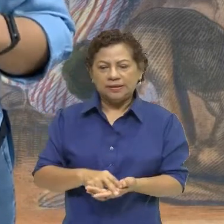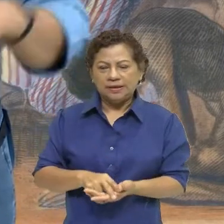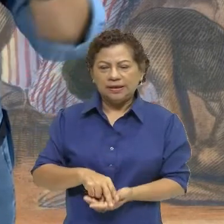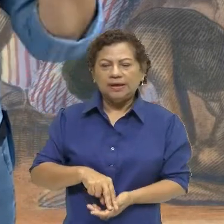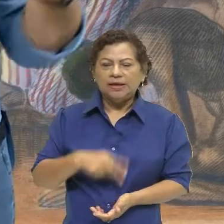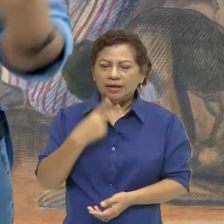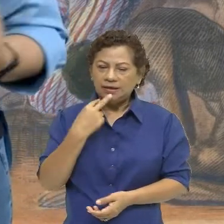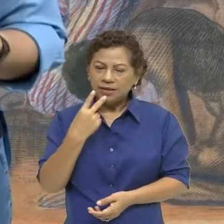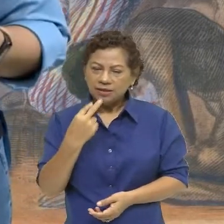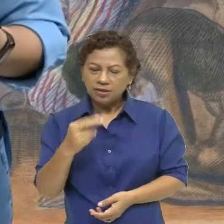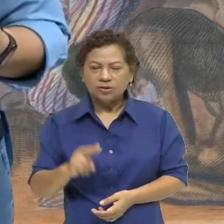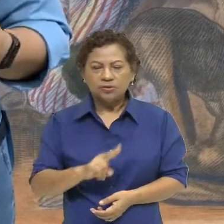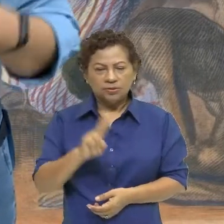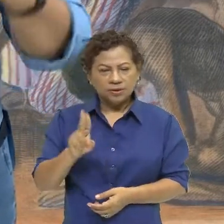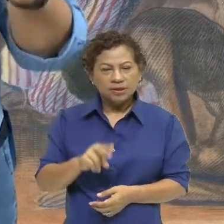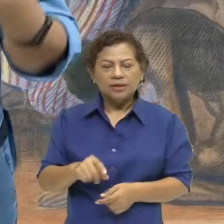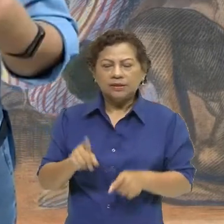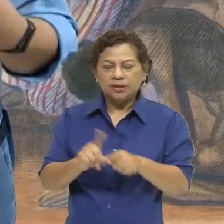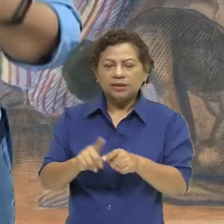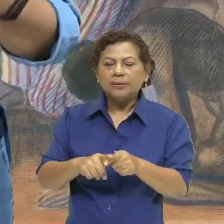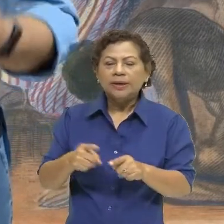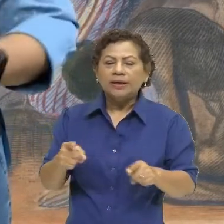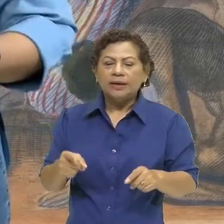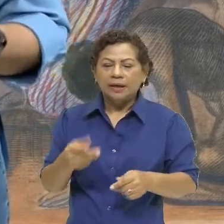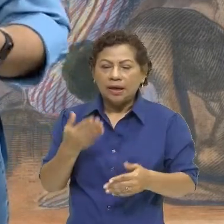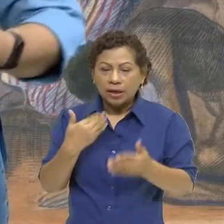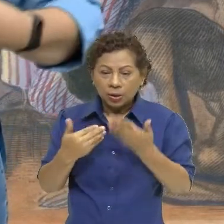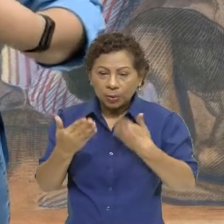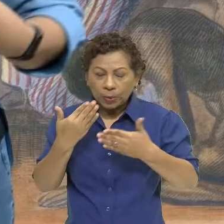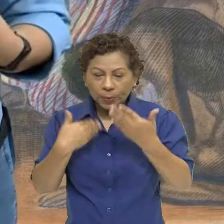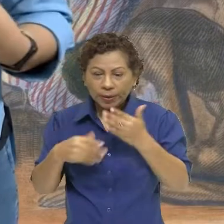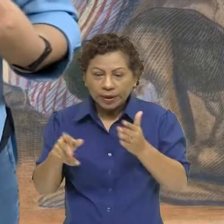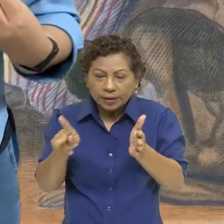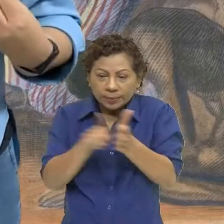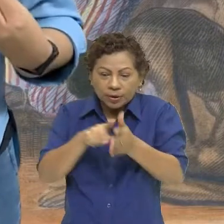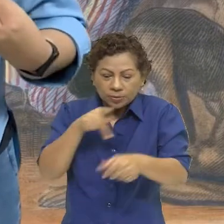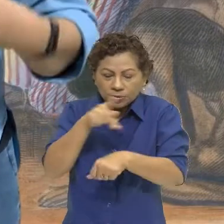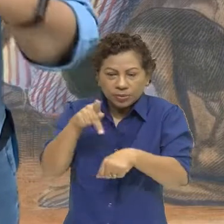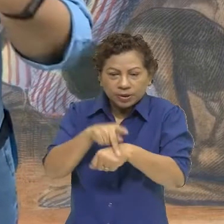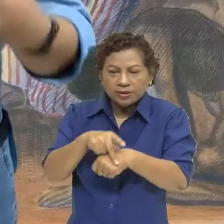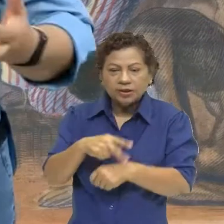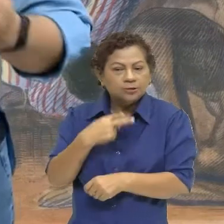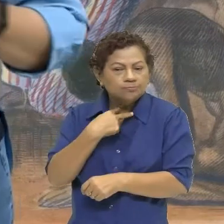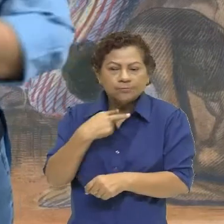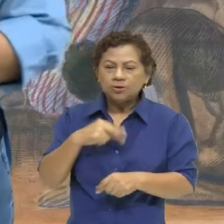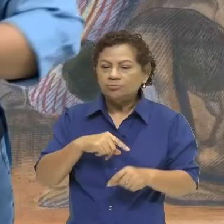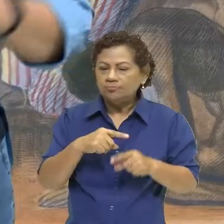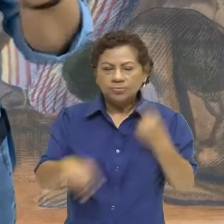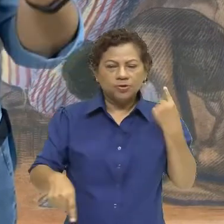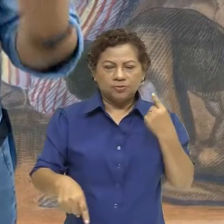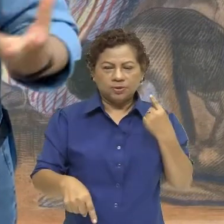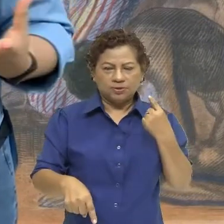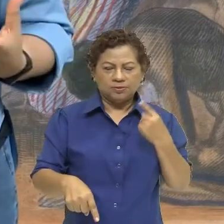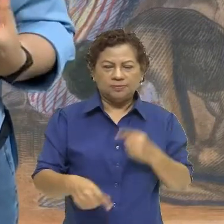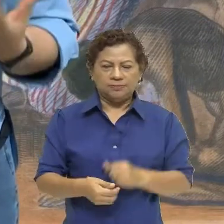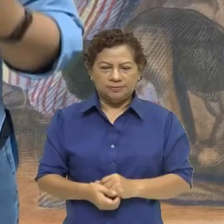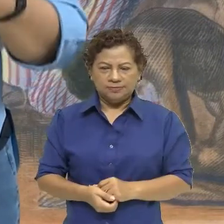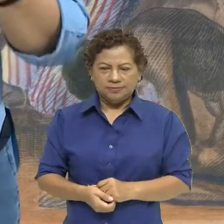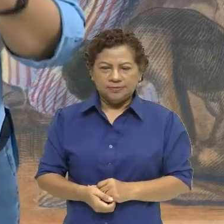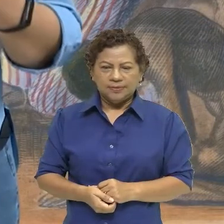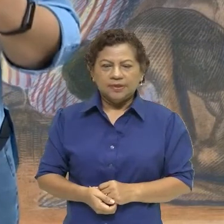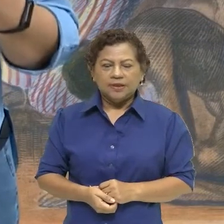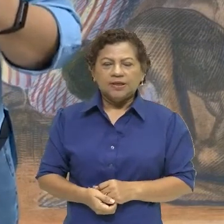sua culinária. Mesmo assim, eles iam inserindo isso no cotidiano, através ali da